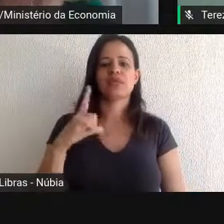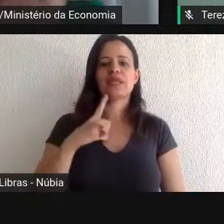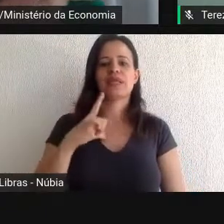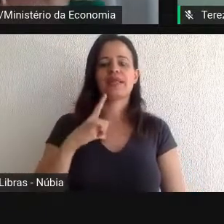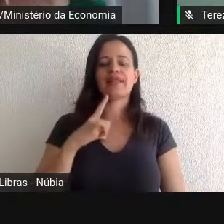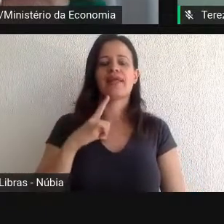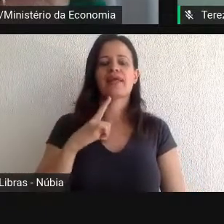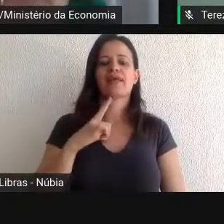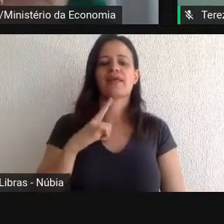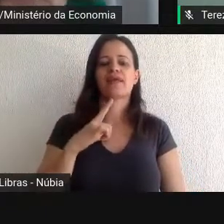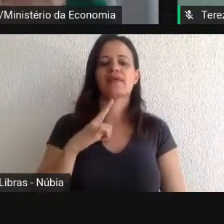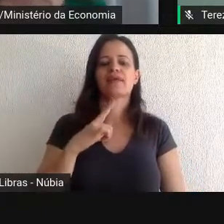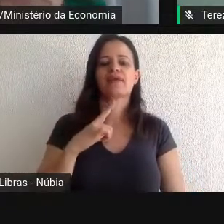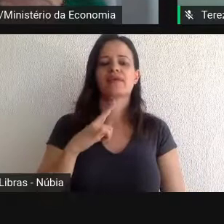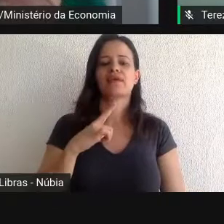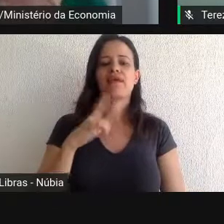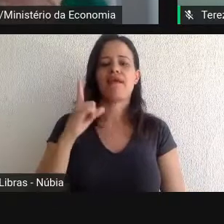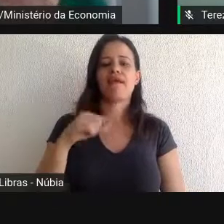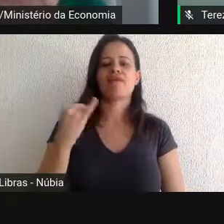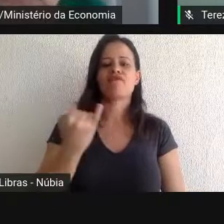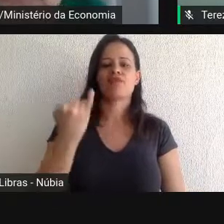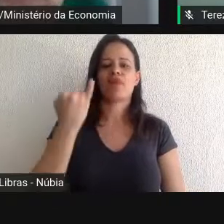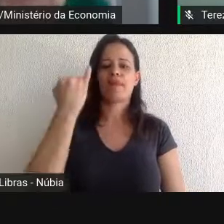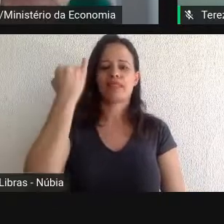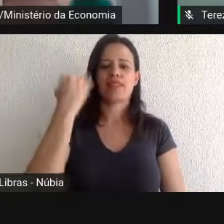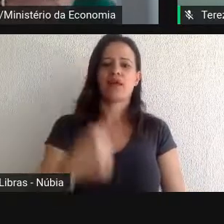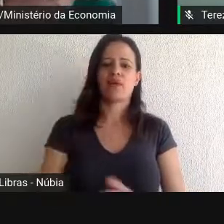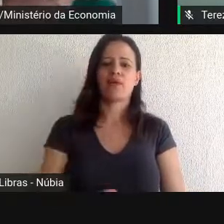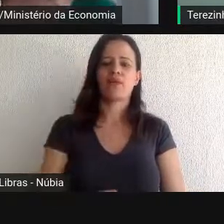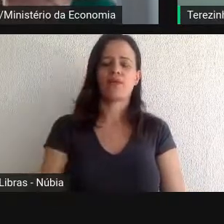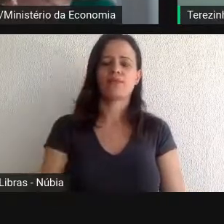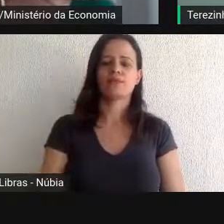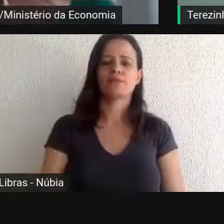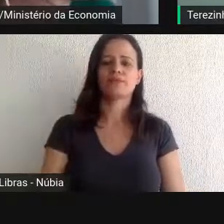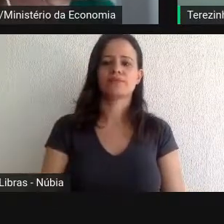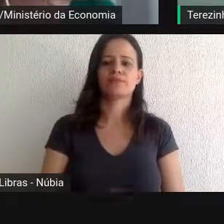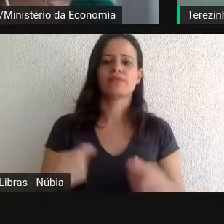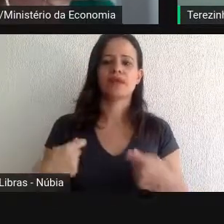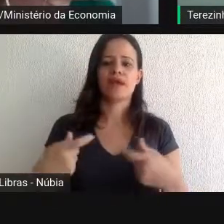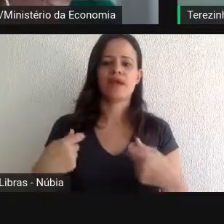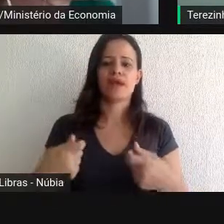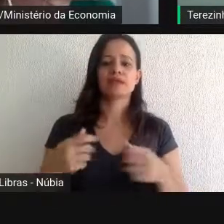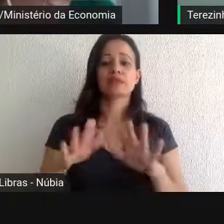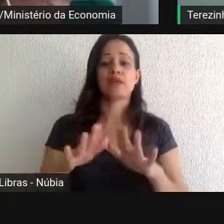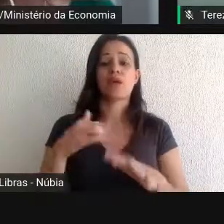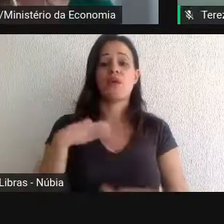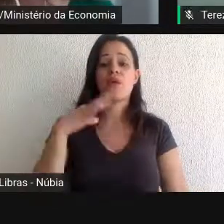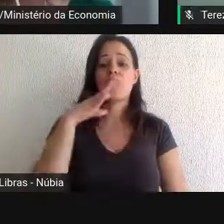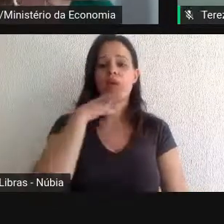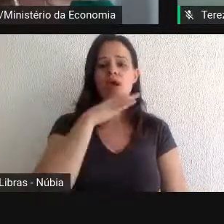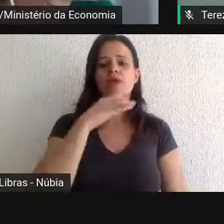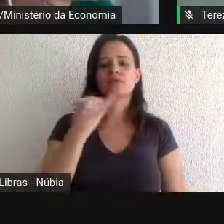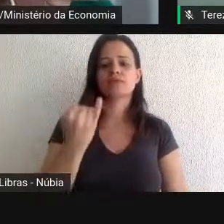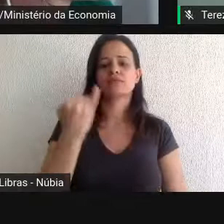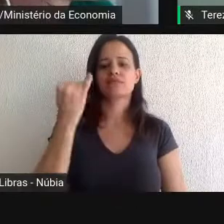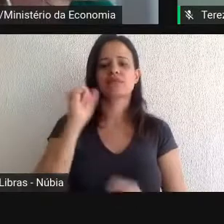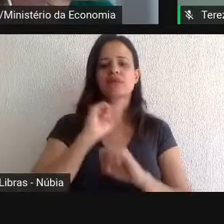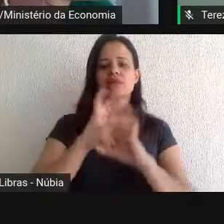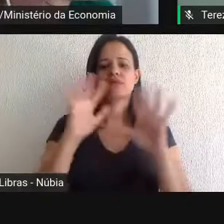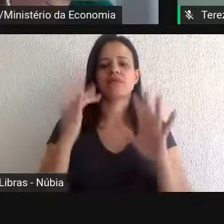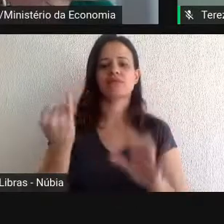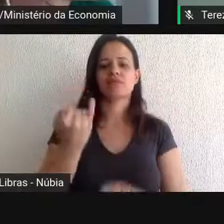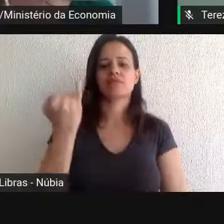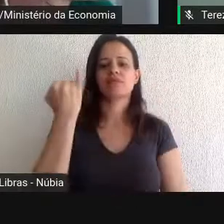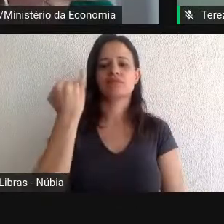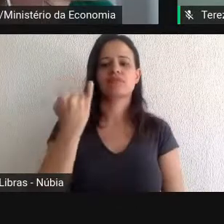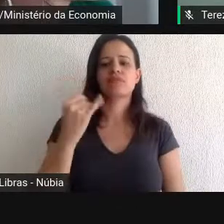sendo tão fundamentais, né? Então, eu acho que os instrumentos de transparência são fundamentais e